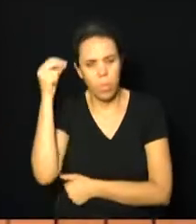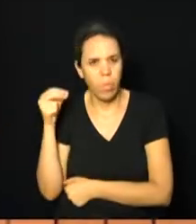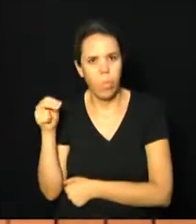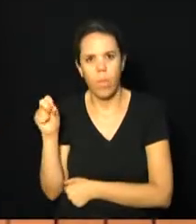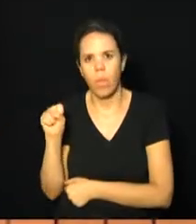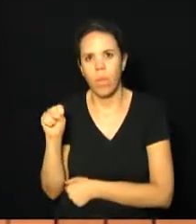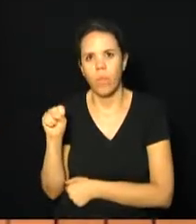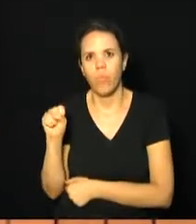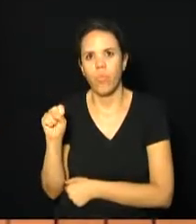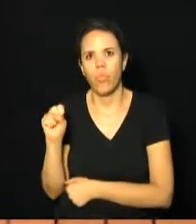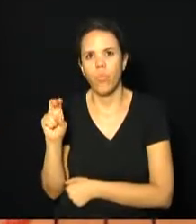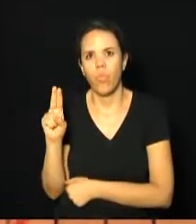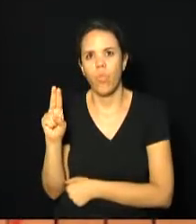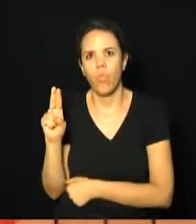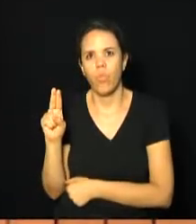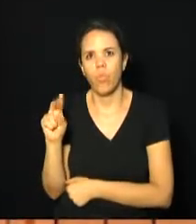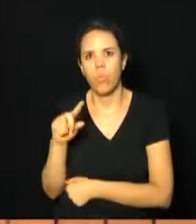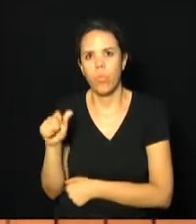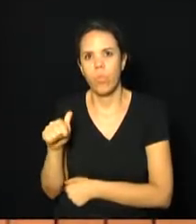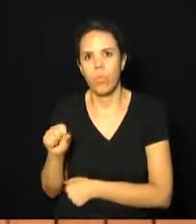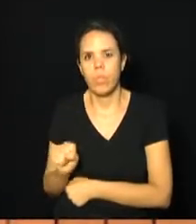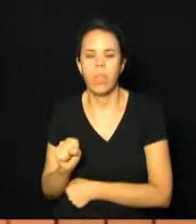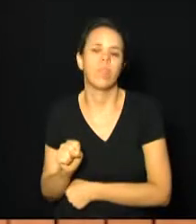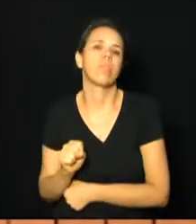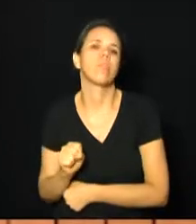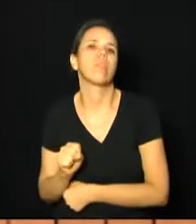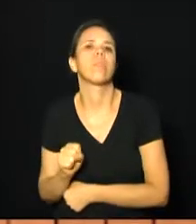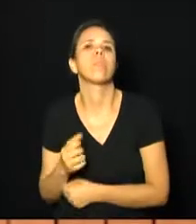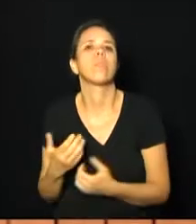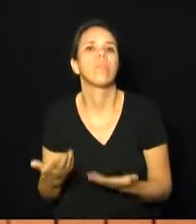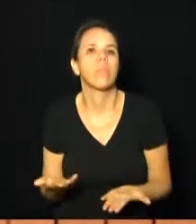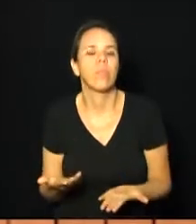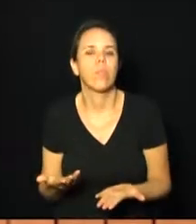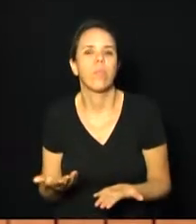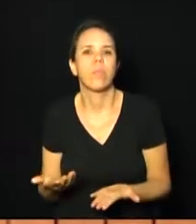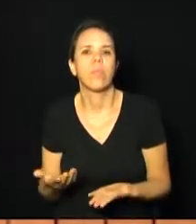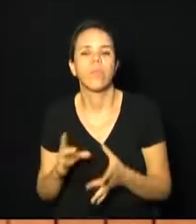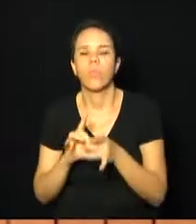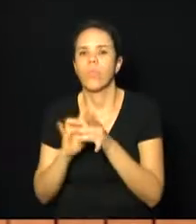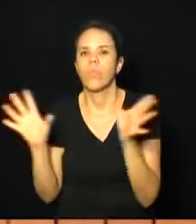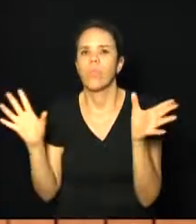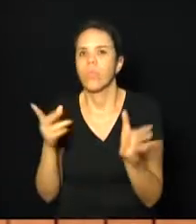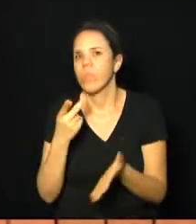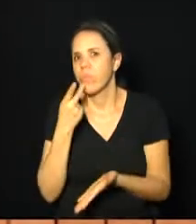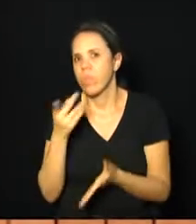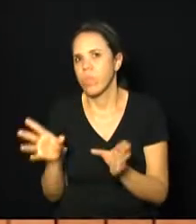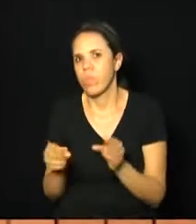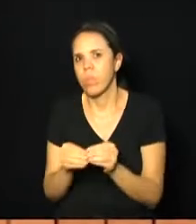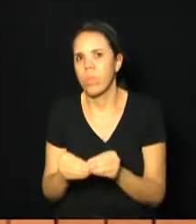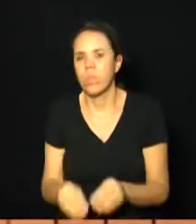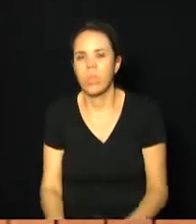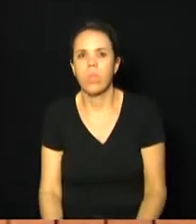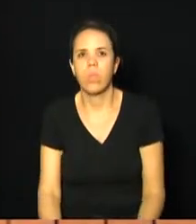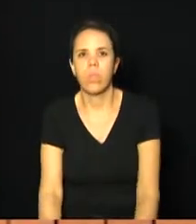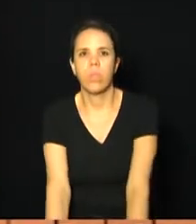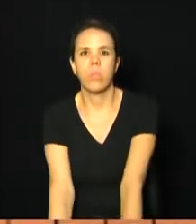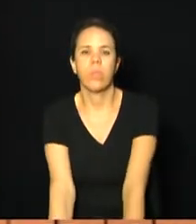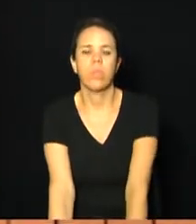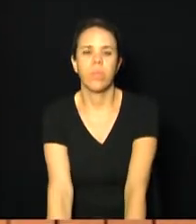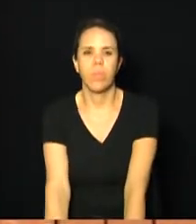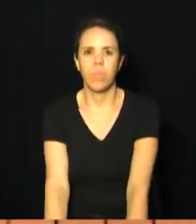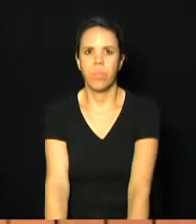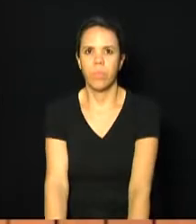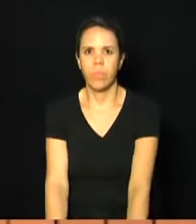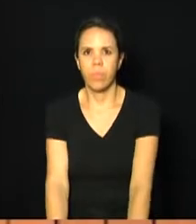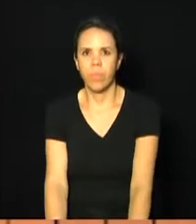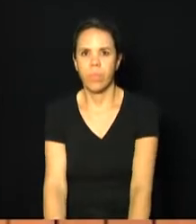na subprefeitura. Né, Ju? Então, Juliano, fica à vontade, falar um pouco sobre eu